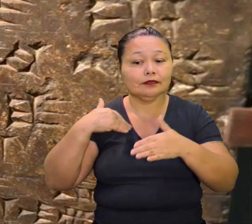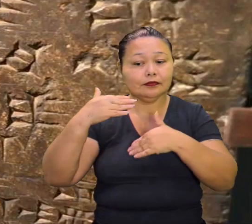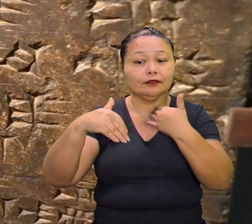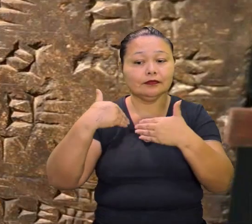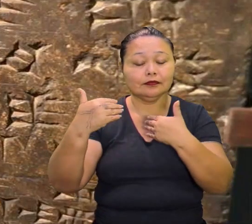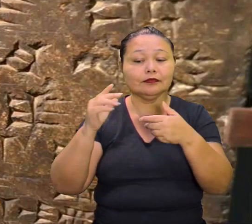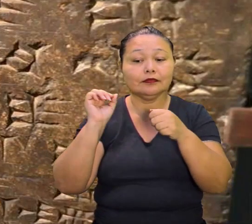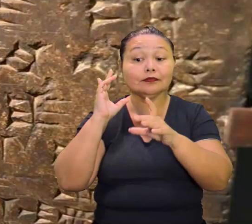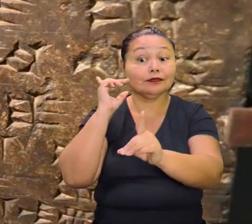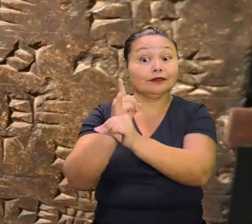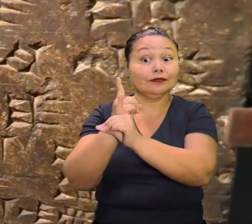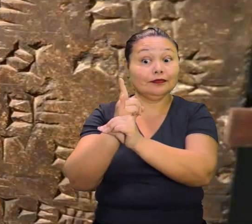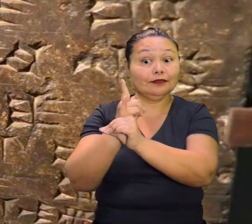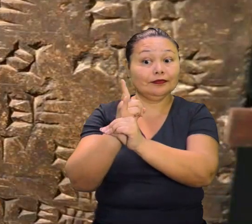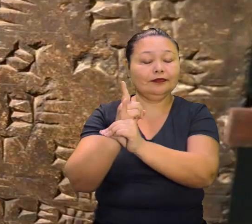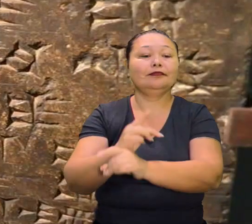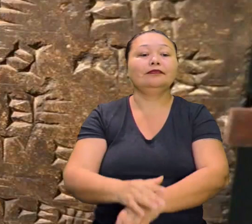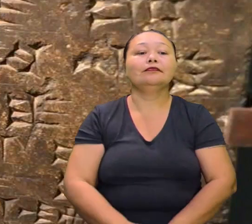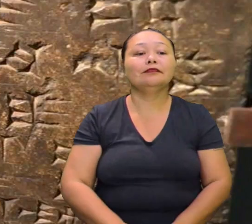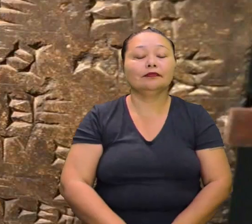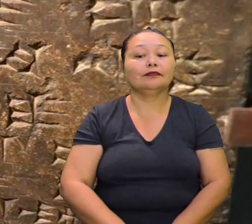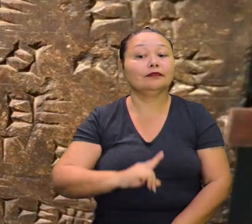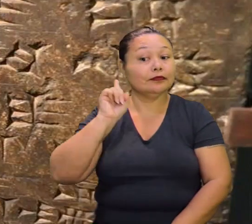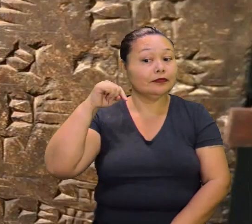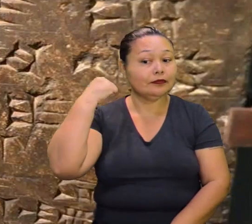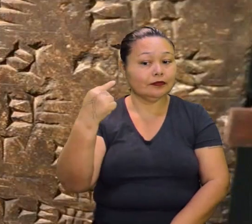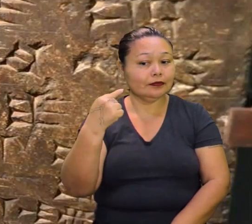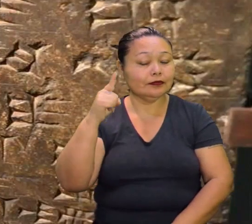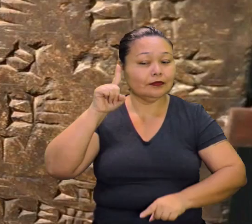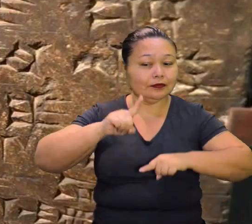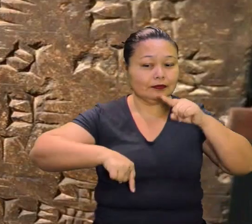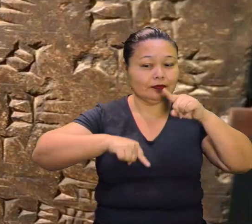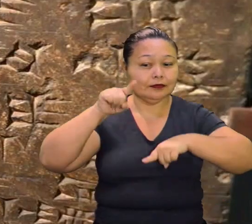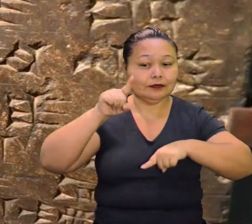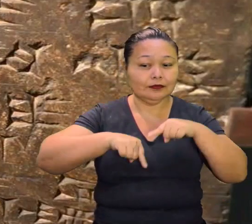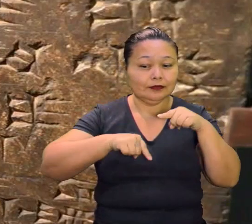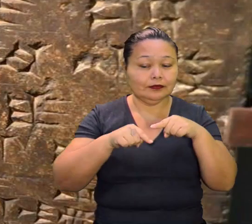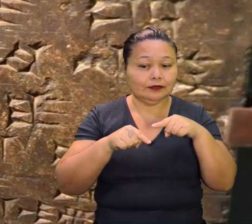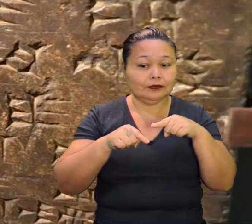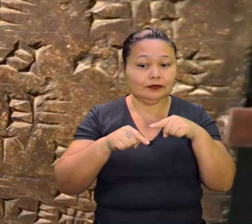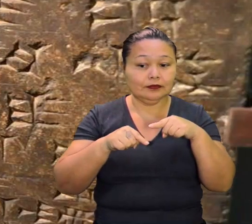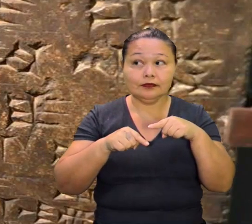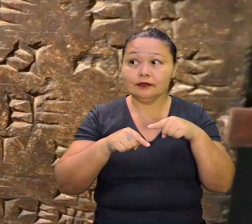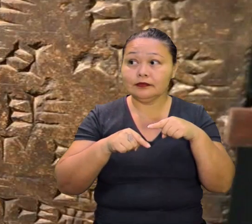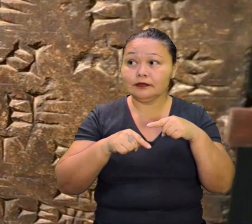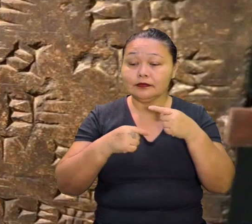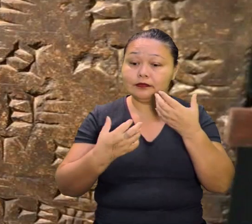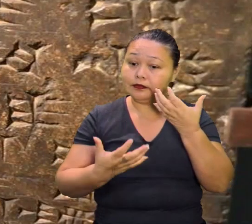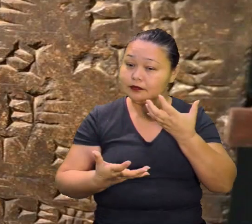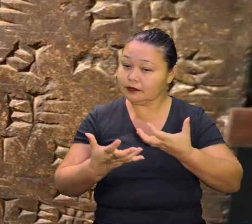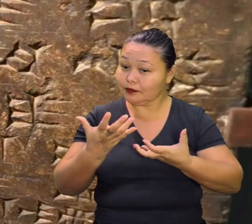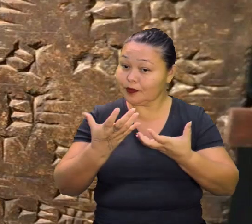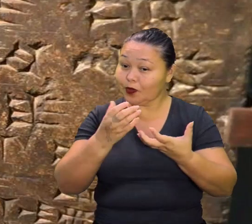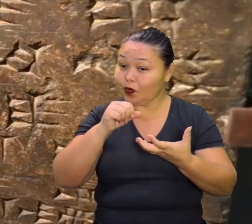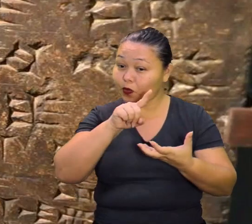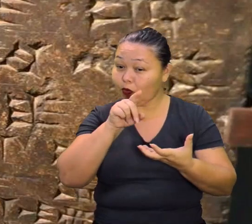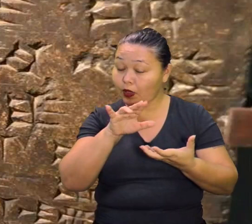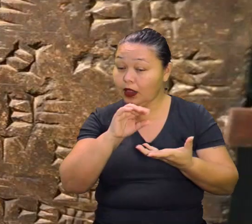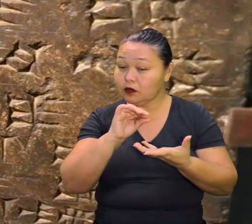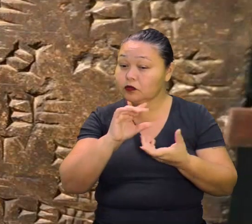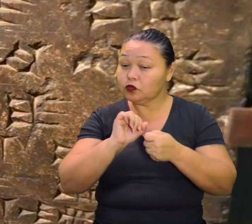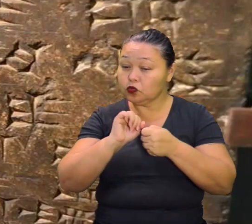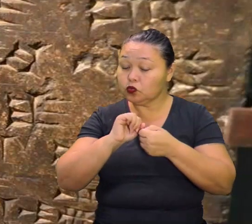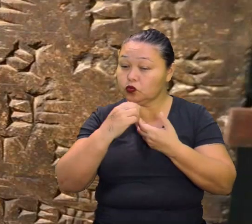frente, o que foi encontrado. Depois, esse material era cozido,